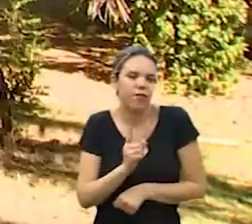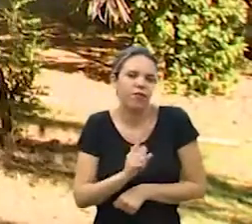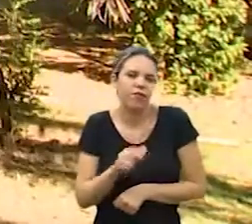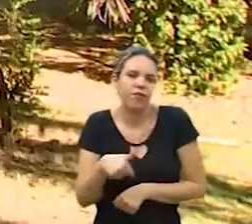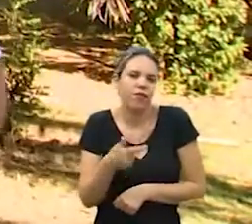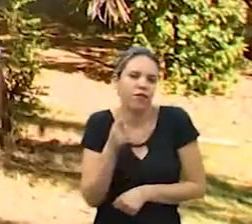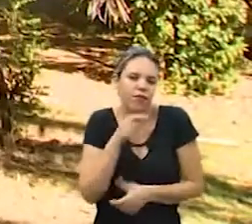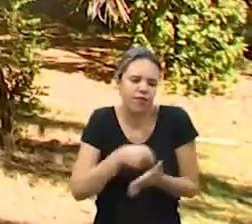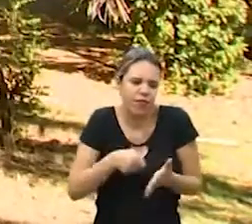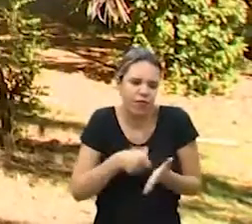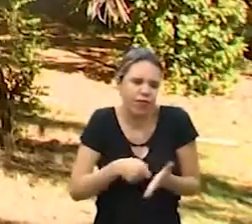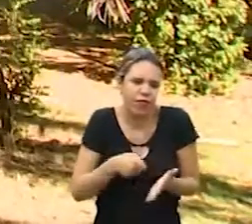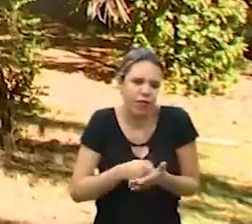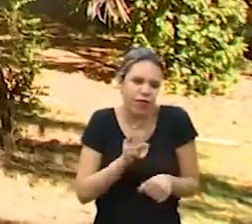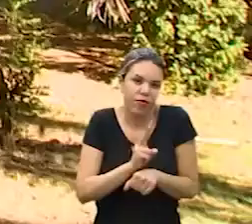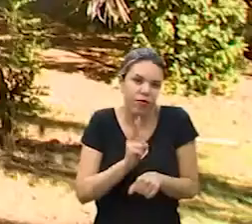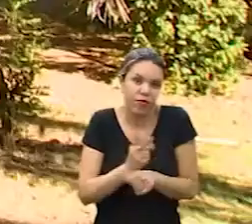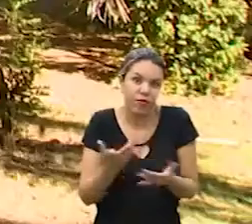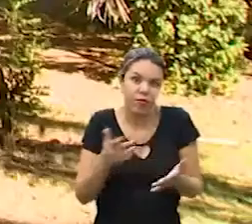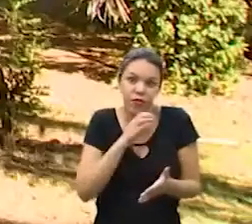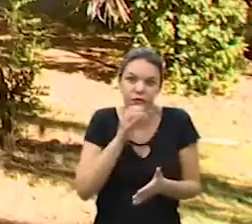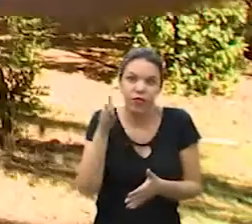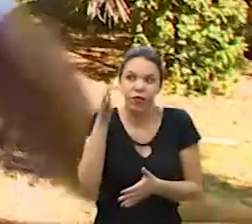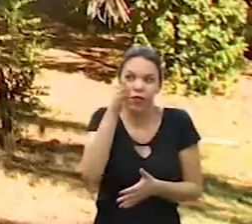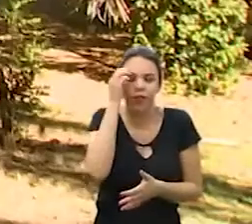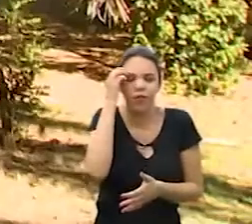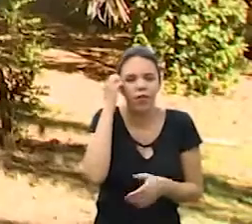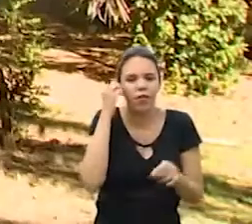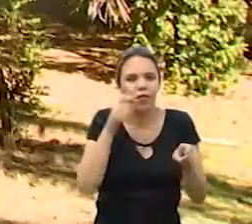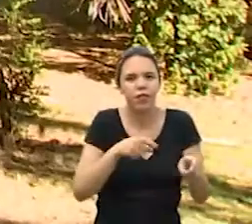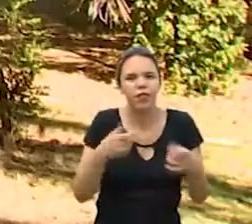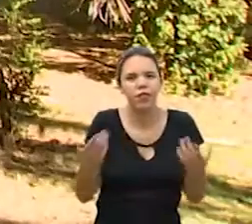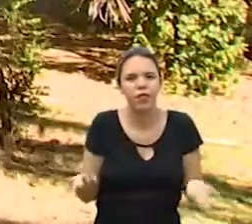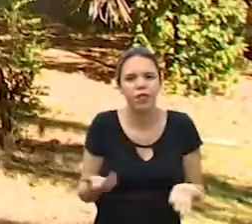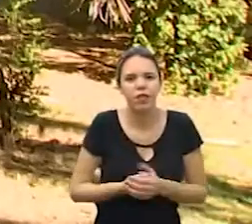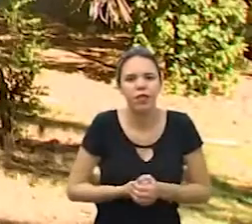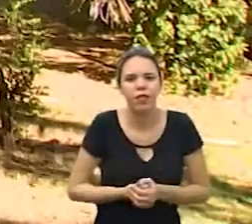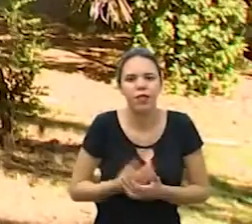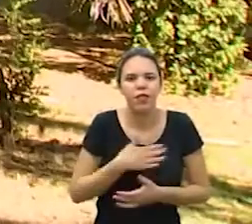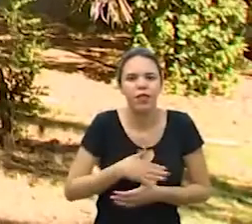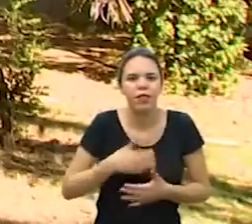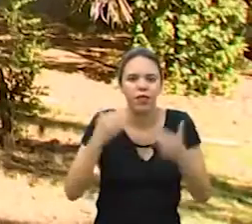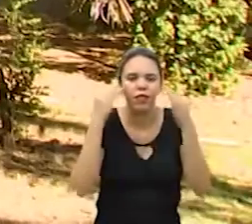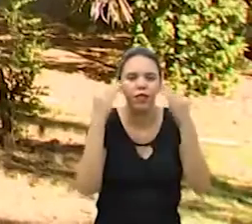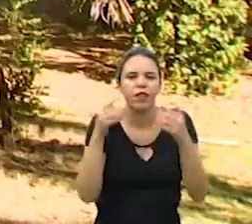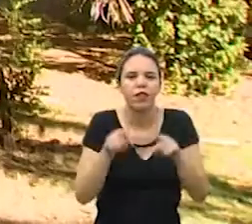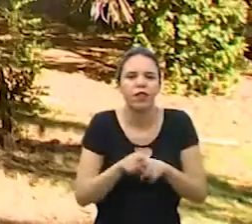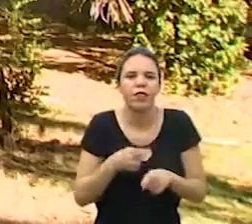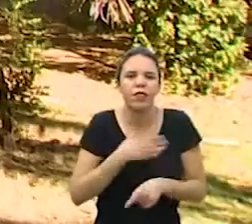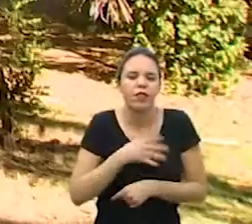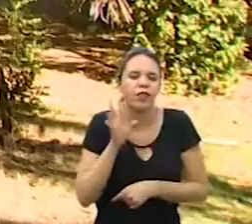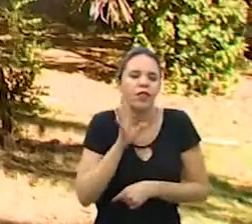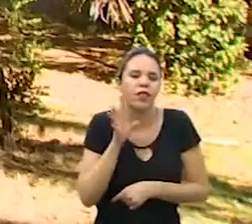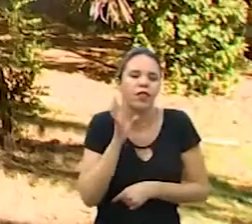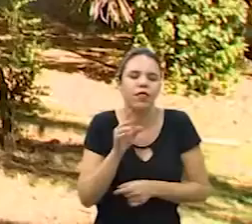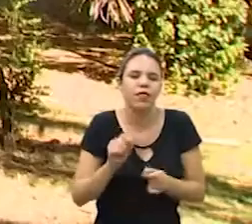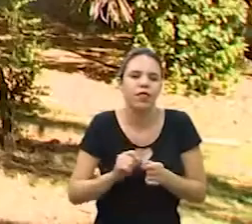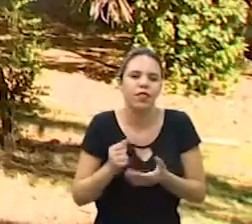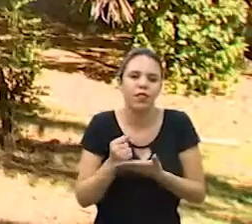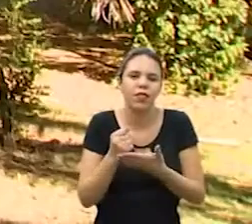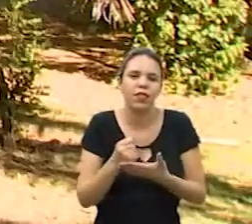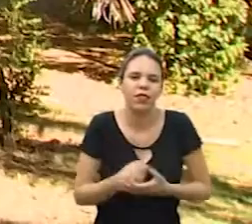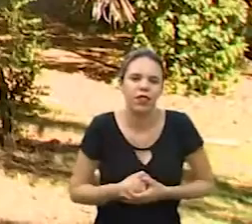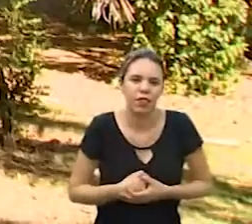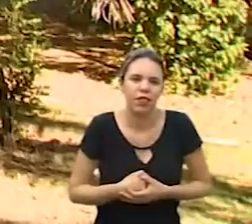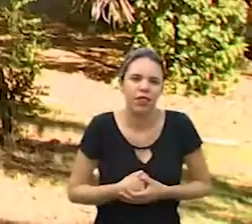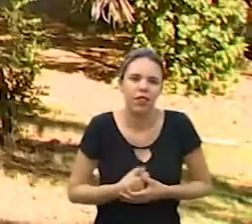sobreviver, e aí você batalha, batalha, batalha, e hoje está correndo pelo sítio. É muito gratificante isso, é muito gostoso poder